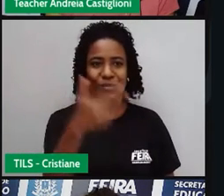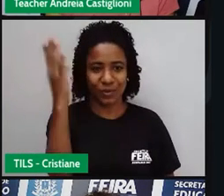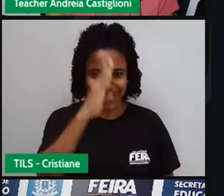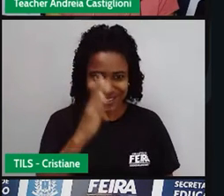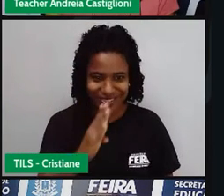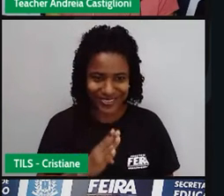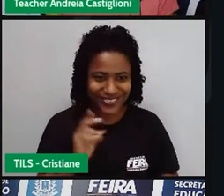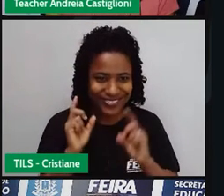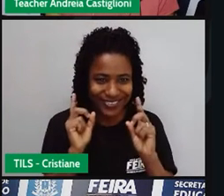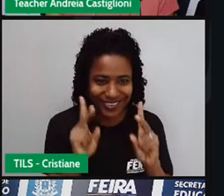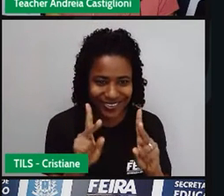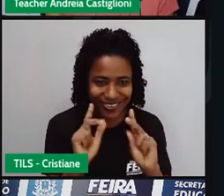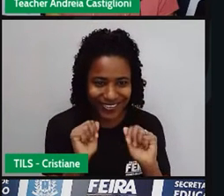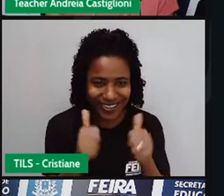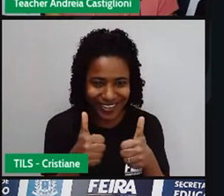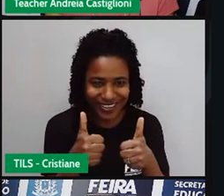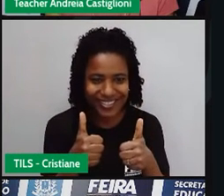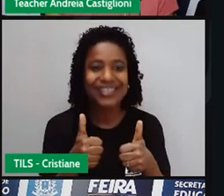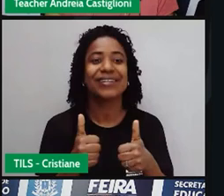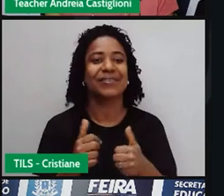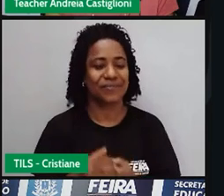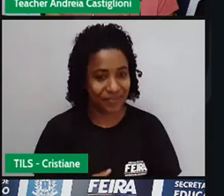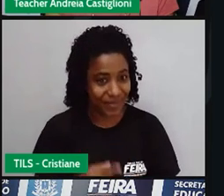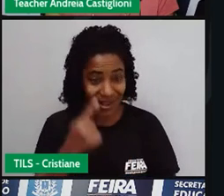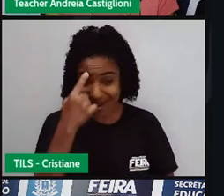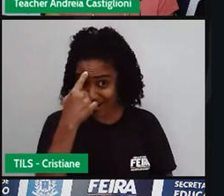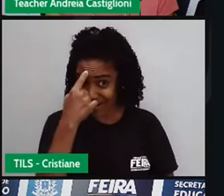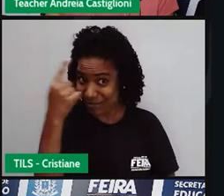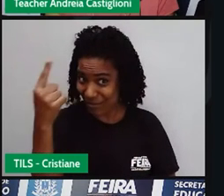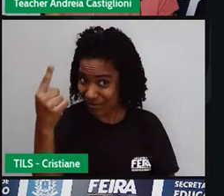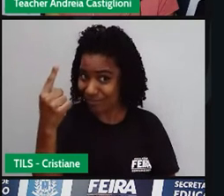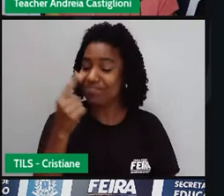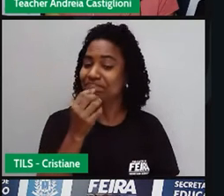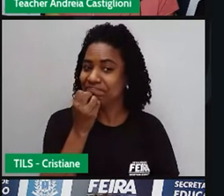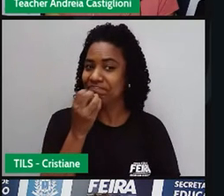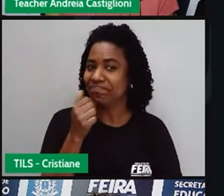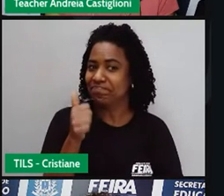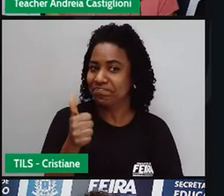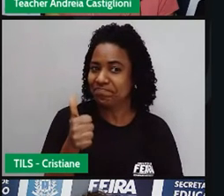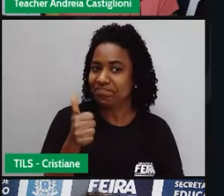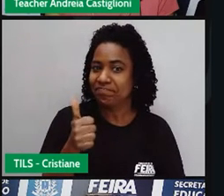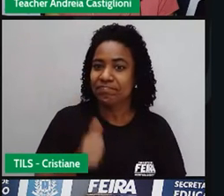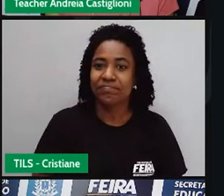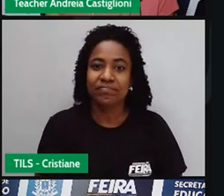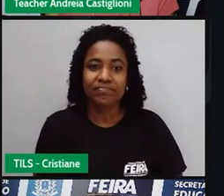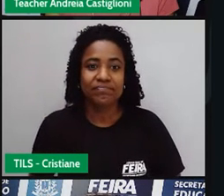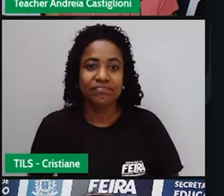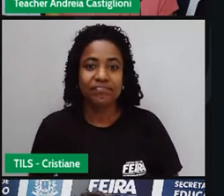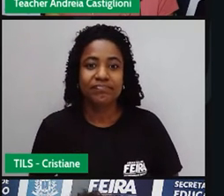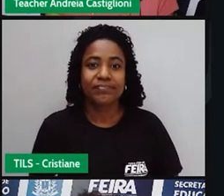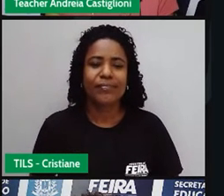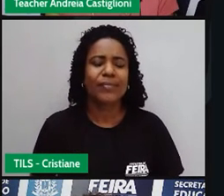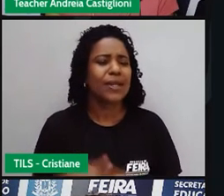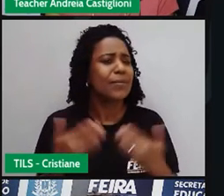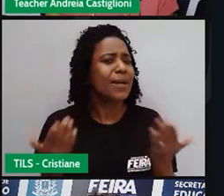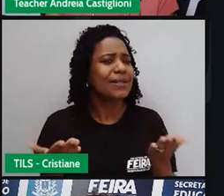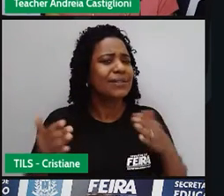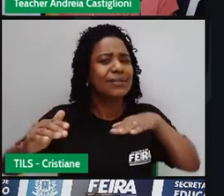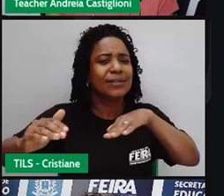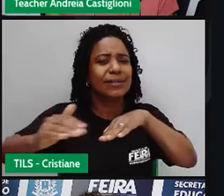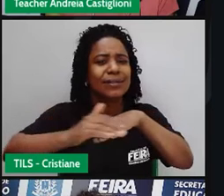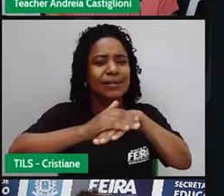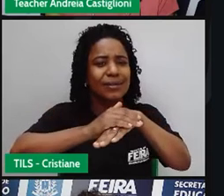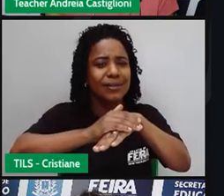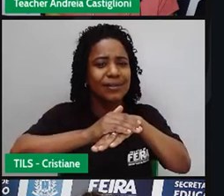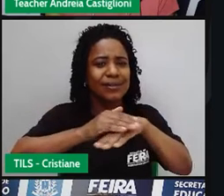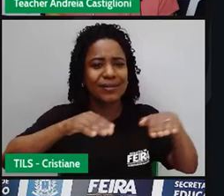ok muito bem lembrado que tia Elza O que as medidas dos calçados